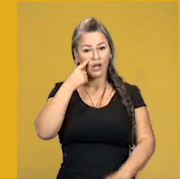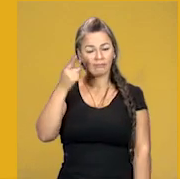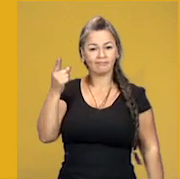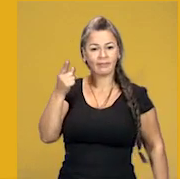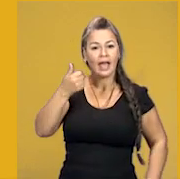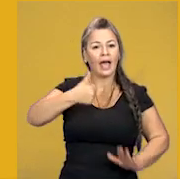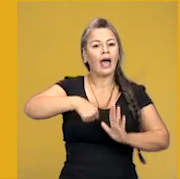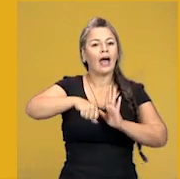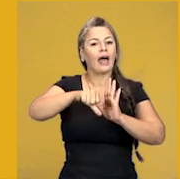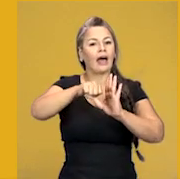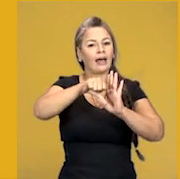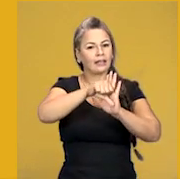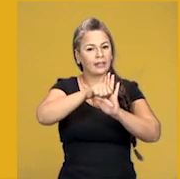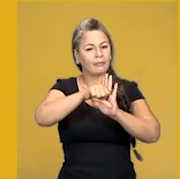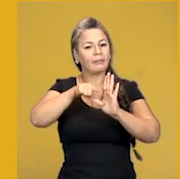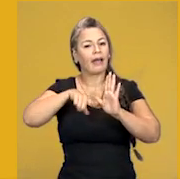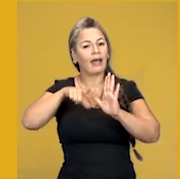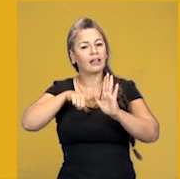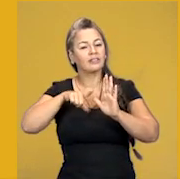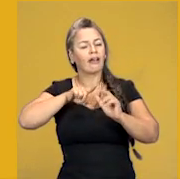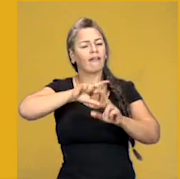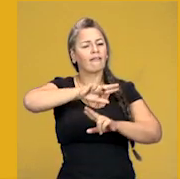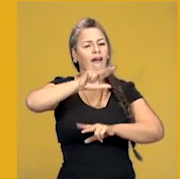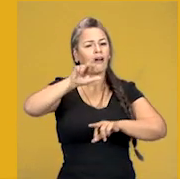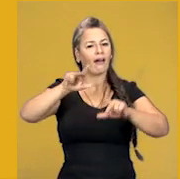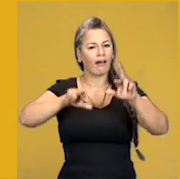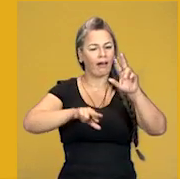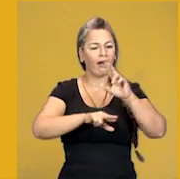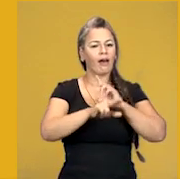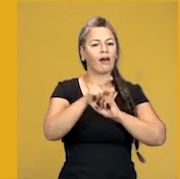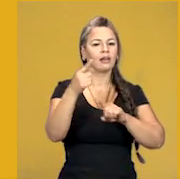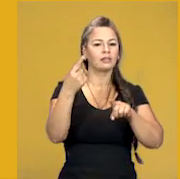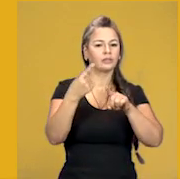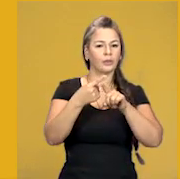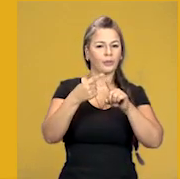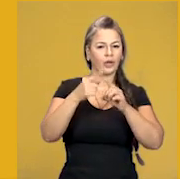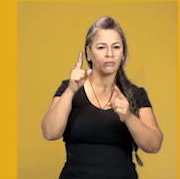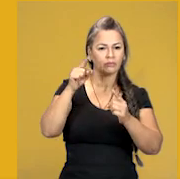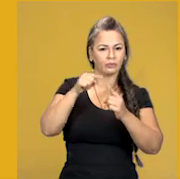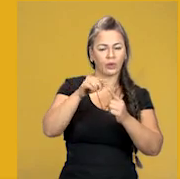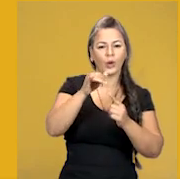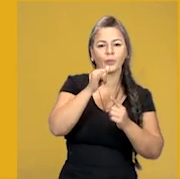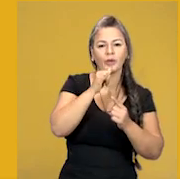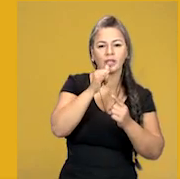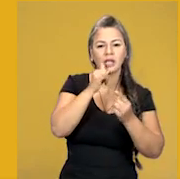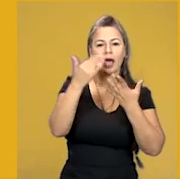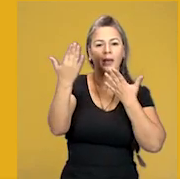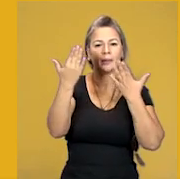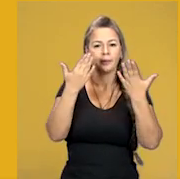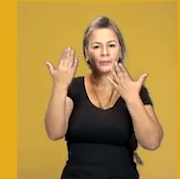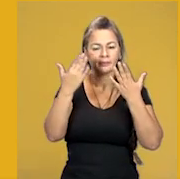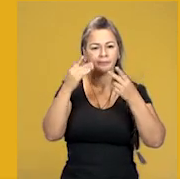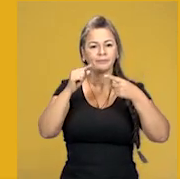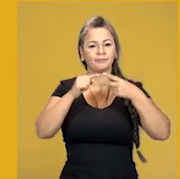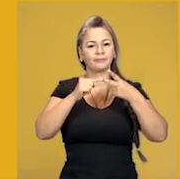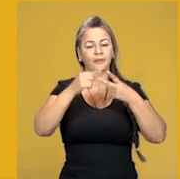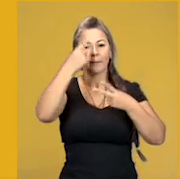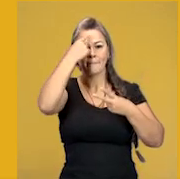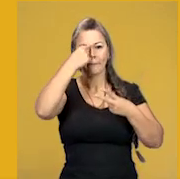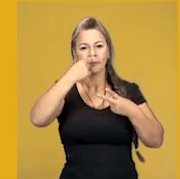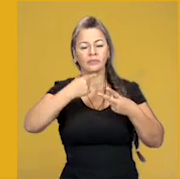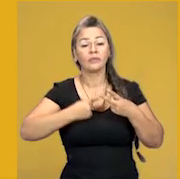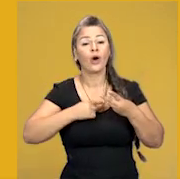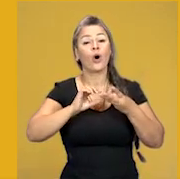vários fatores de ordem individual, características psíquicas, personalidade e trajetória de vida de